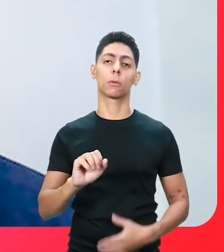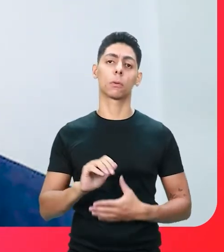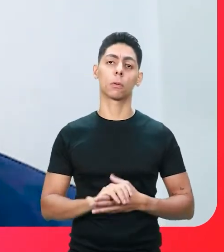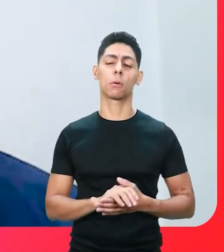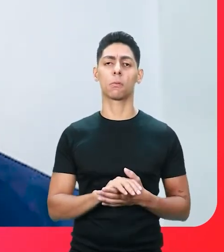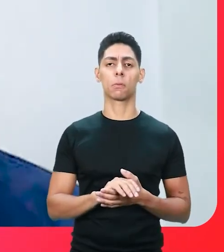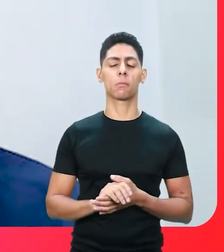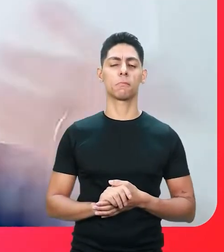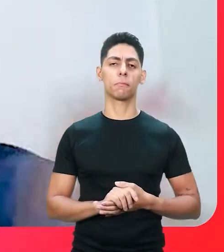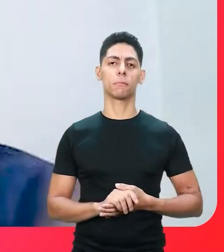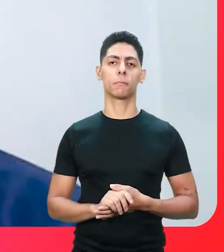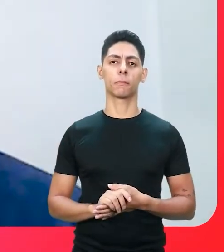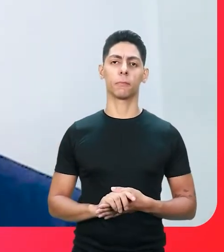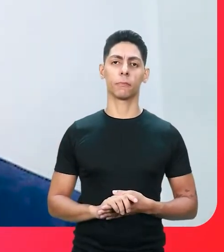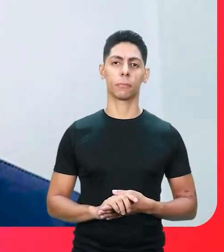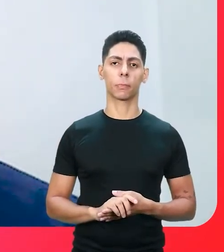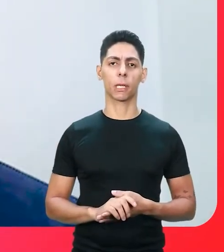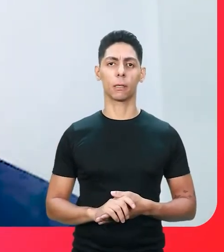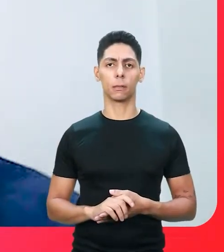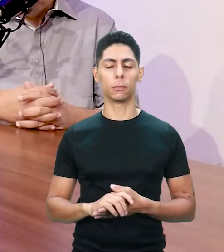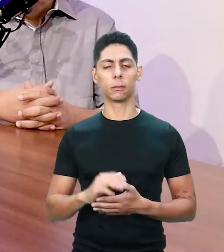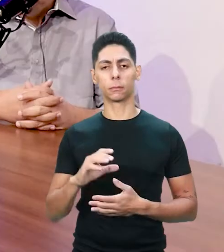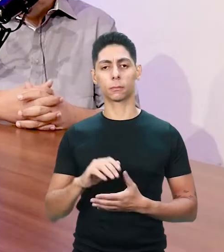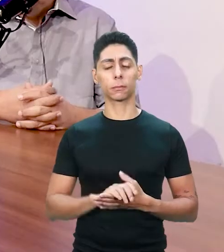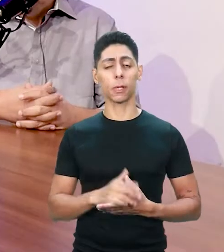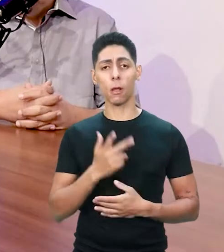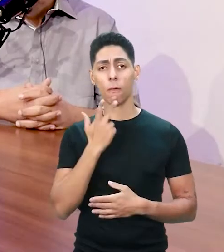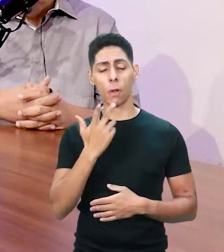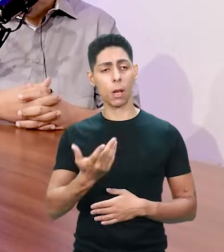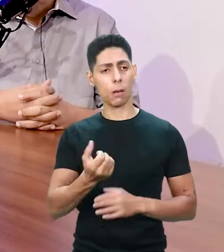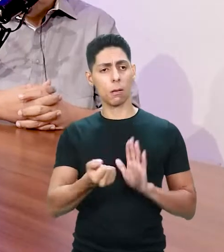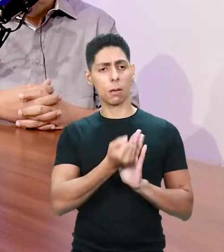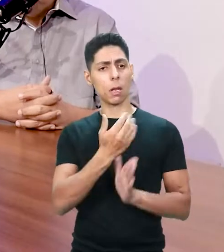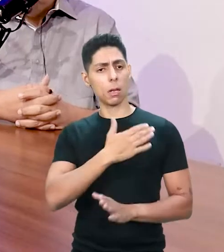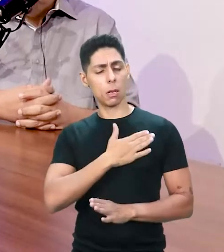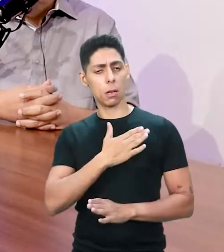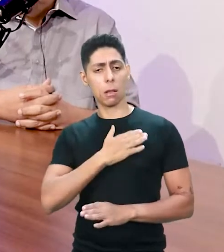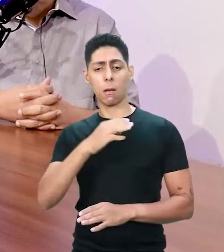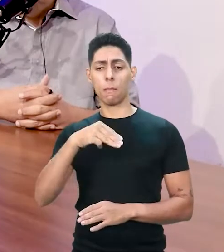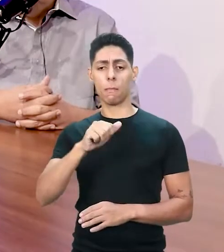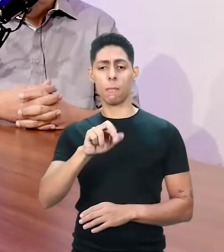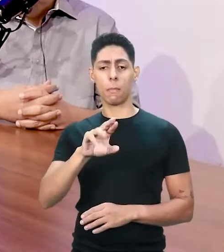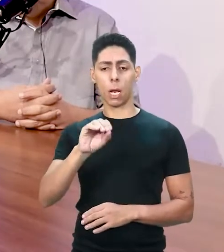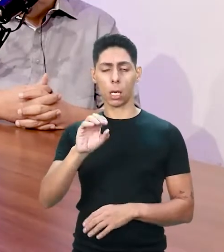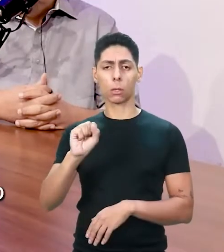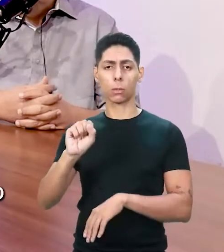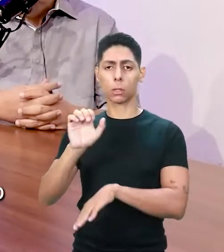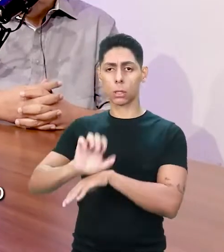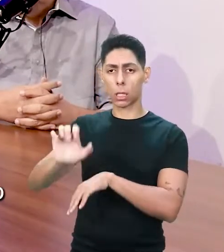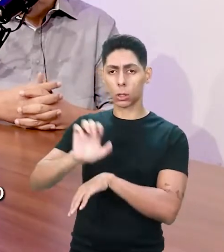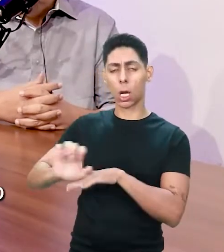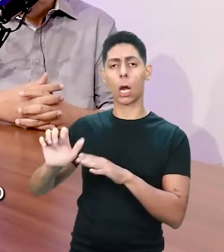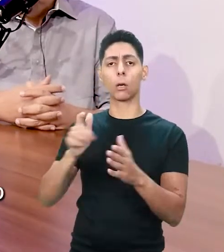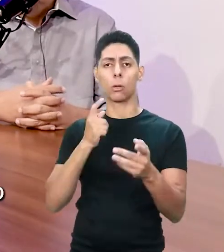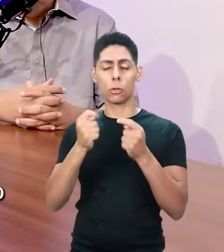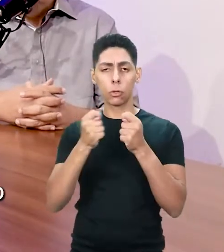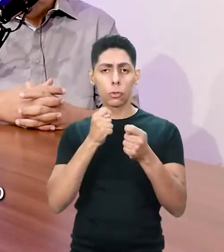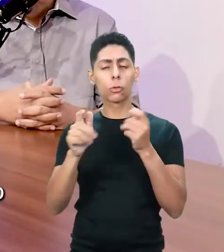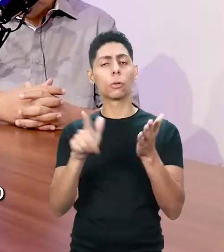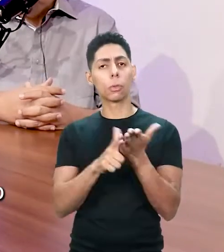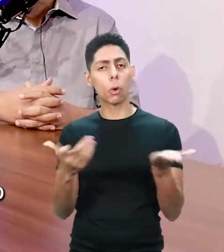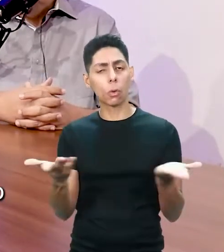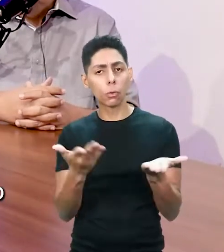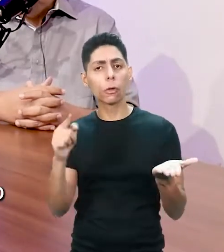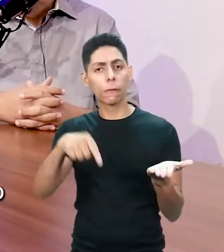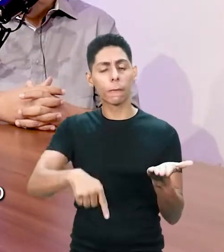época não era mais Marcos de Carvalho, me autobatizei ali de Marcos de Carvalho. Aqui é Marcos de Carvalho, estagiário do jornalismo, hoje eu vou fazer o plantão de